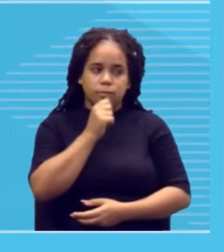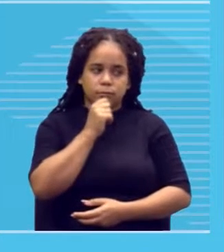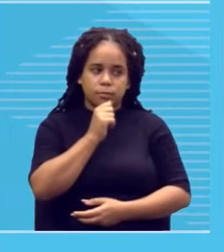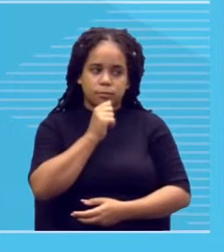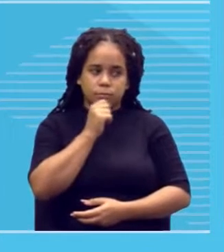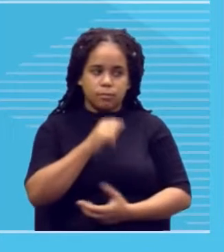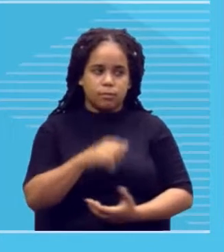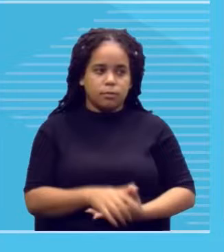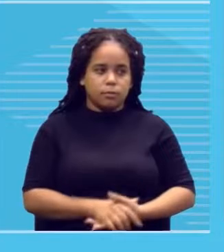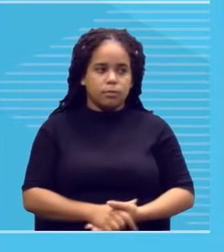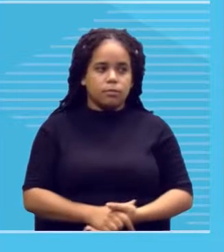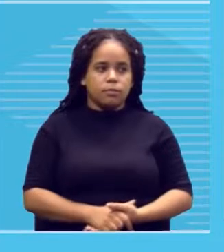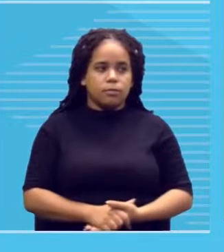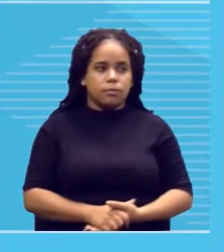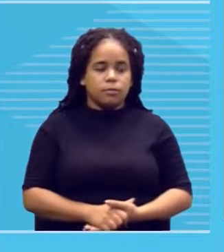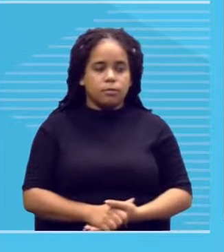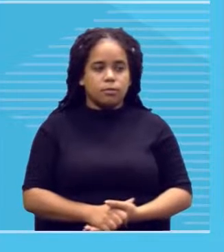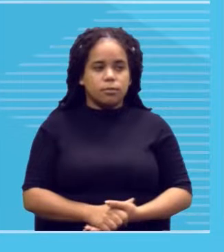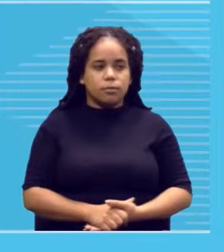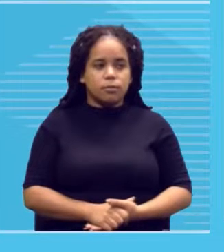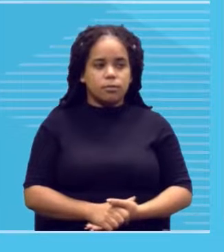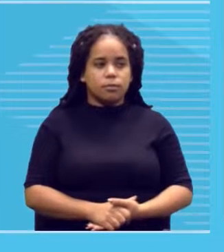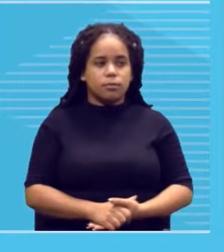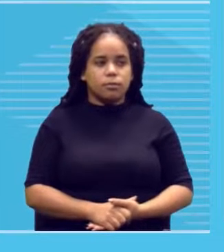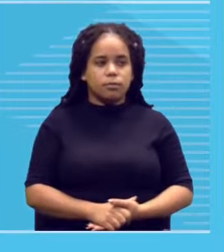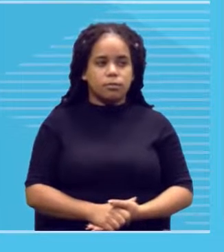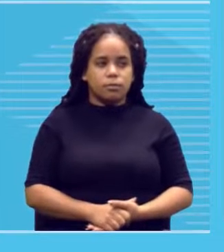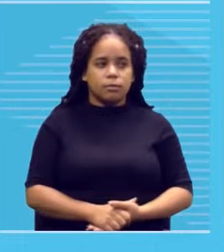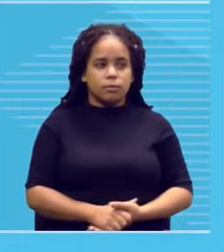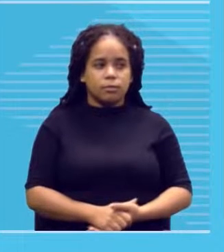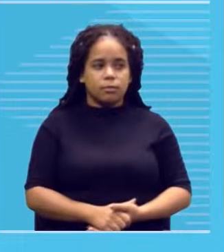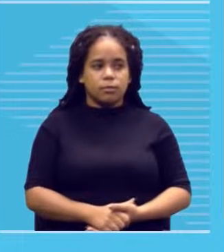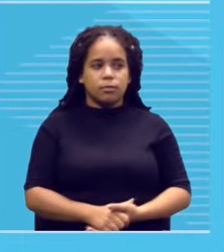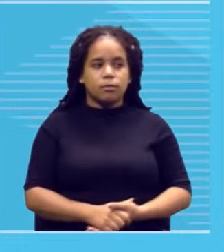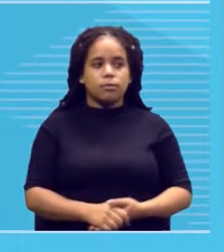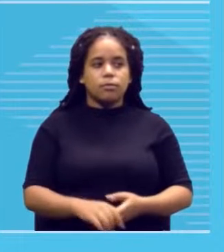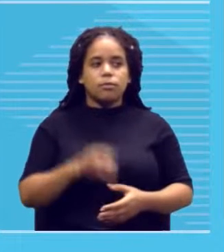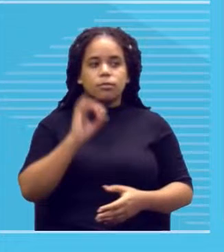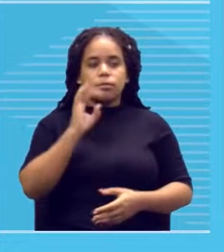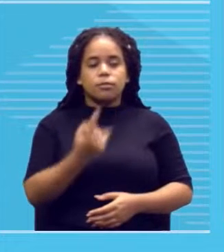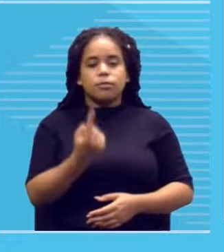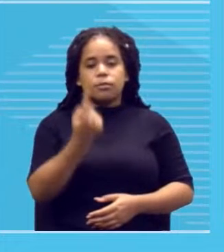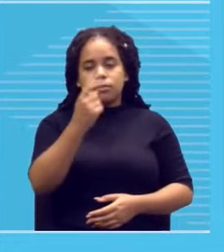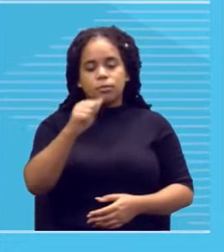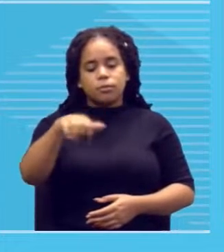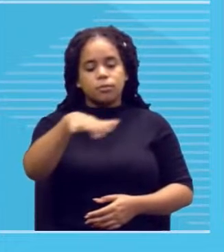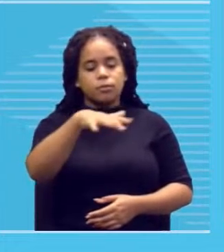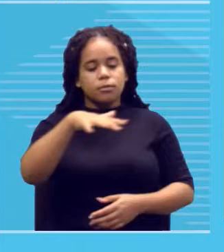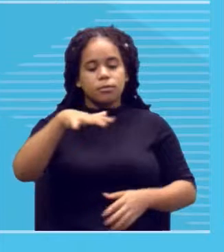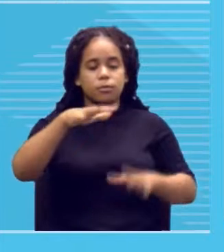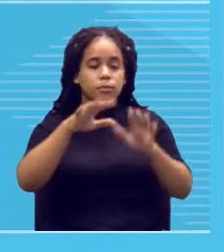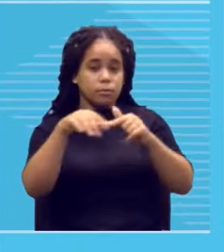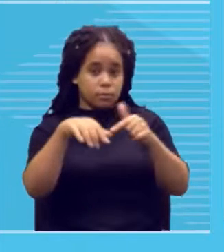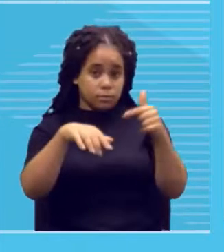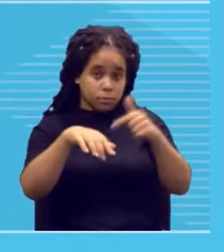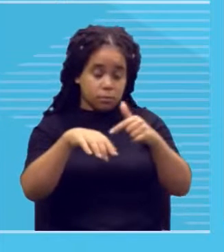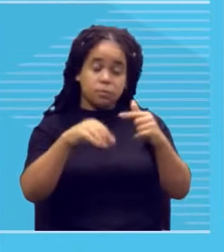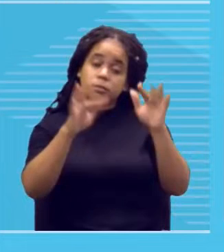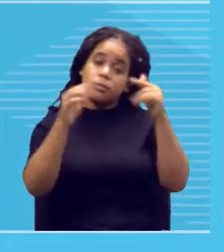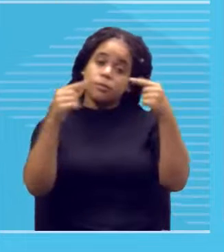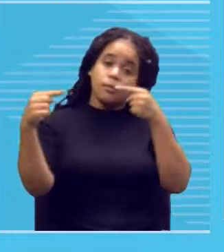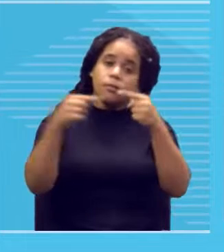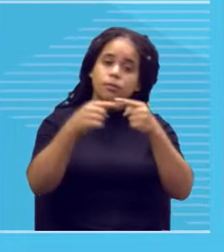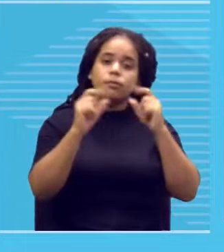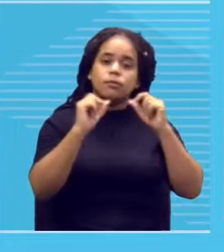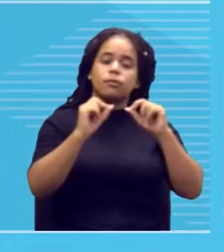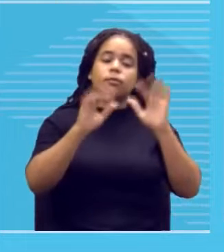mesma a fórmula continua sendo a mesma só tem uma fórmula para a área já a área